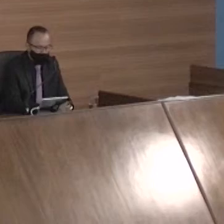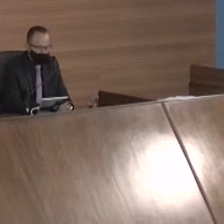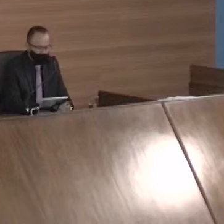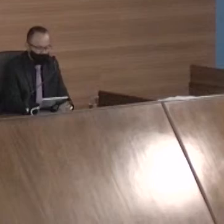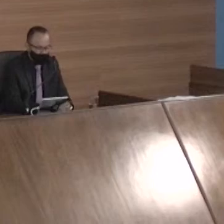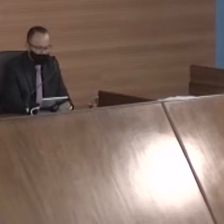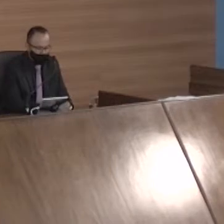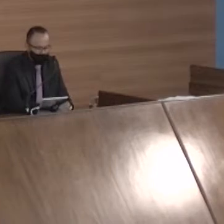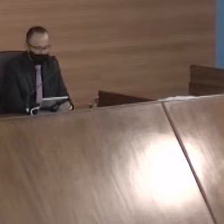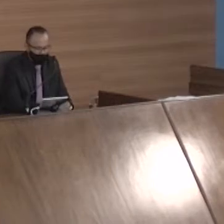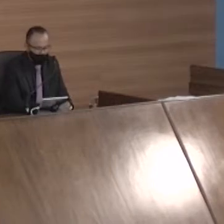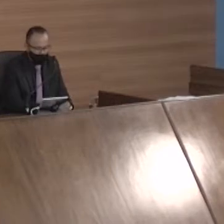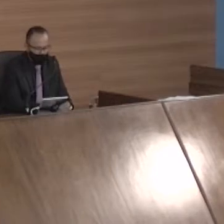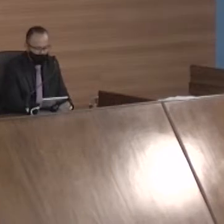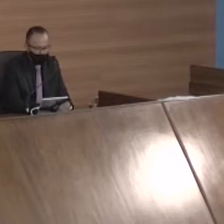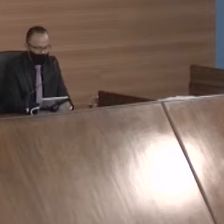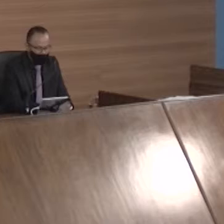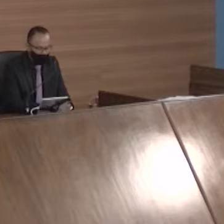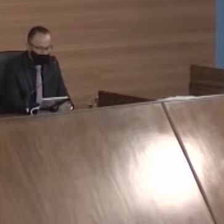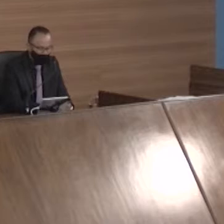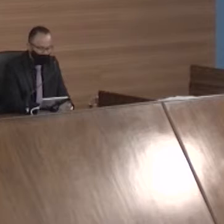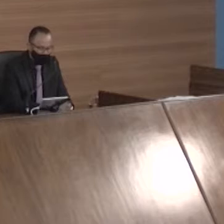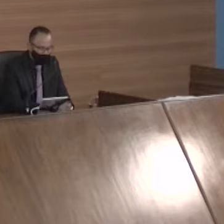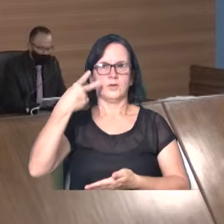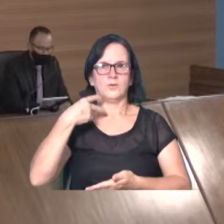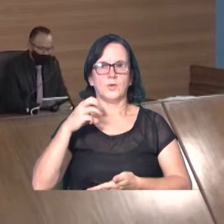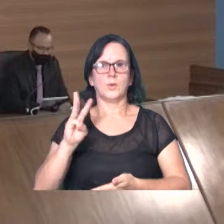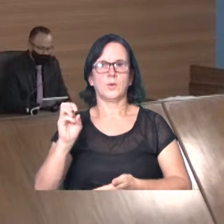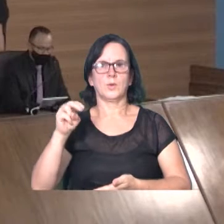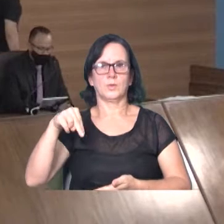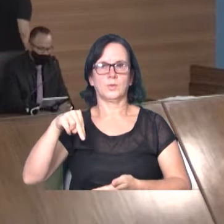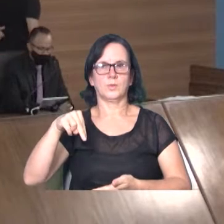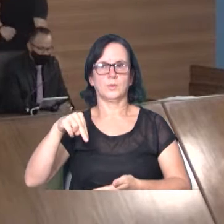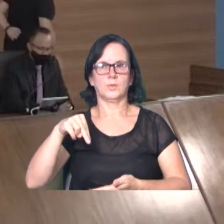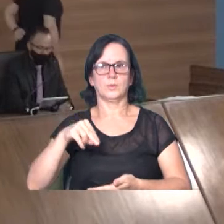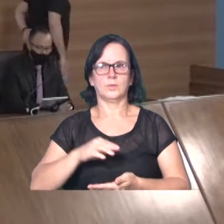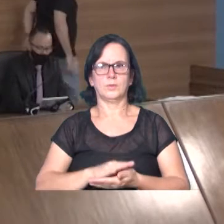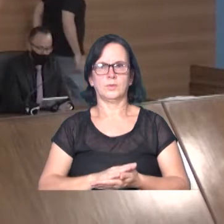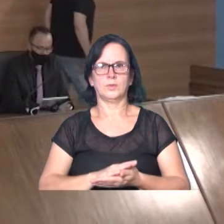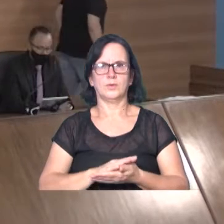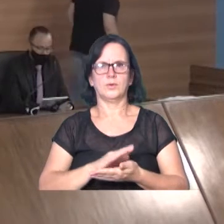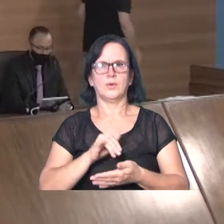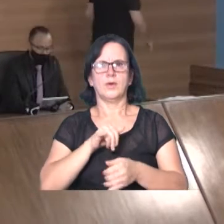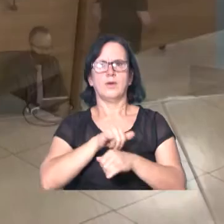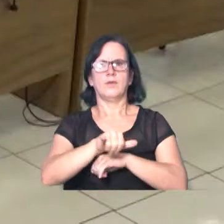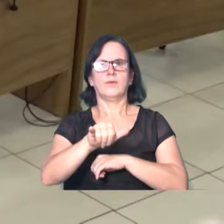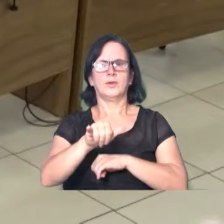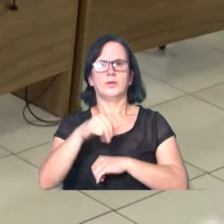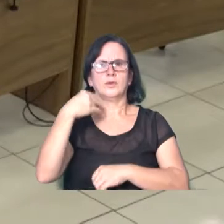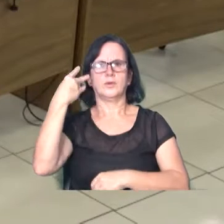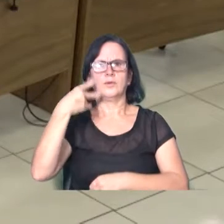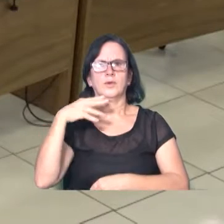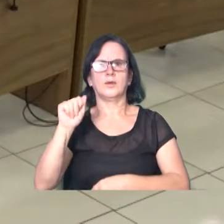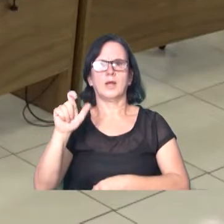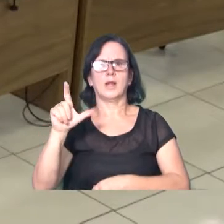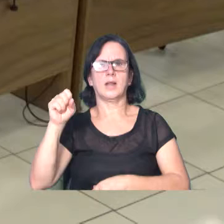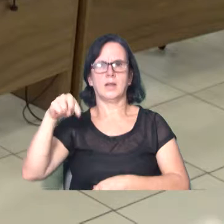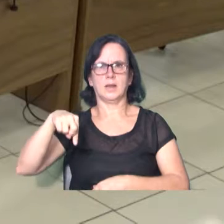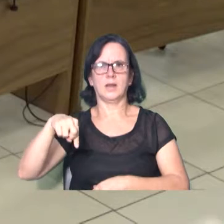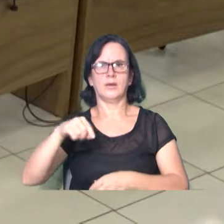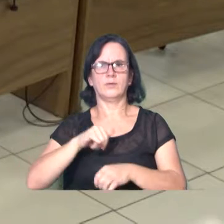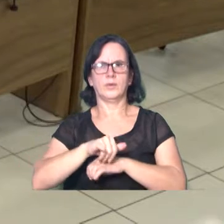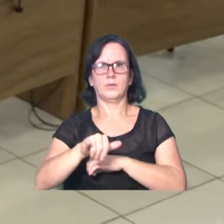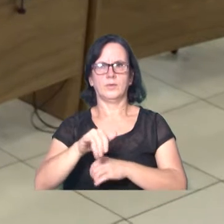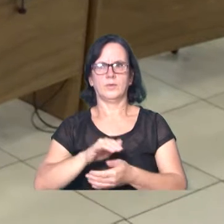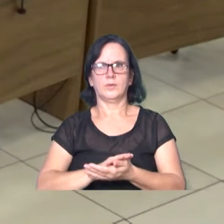a Câmara Municipal de Cubatão realizou a 5ª sessão ordinária de 2021 dois projetos de lei estavam